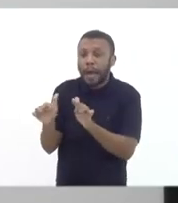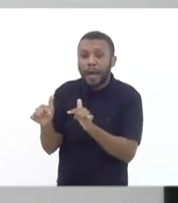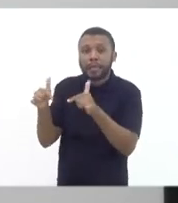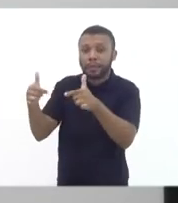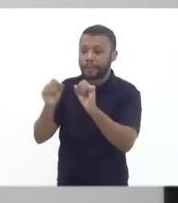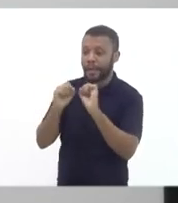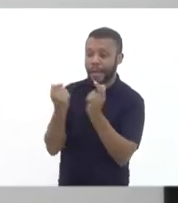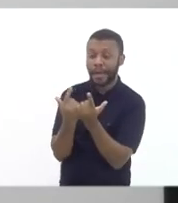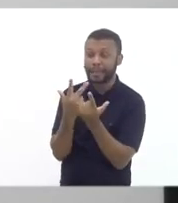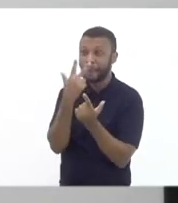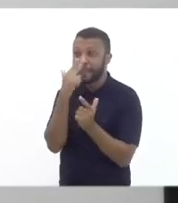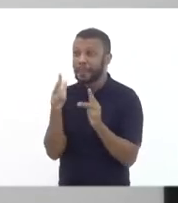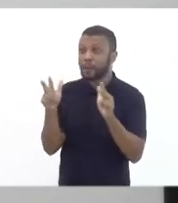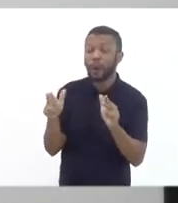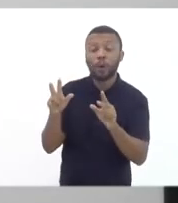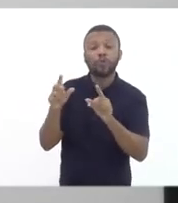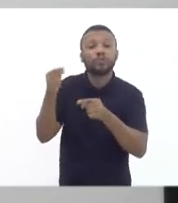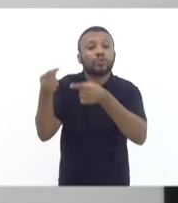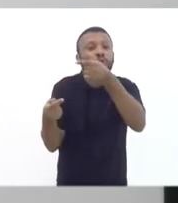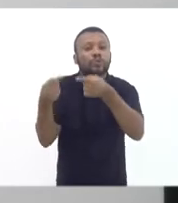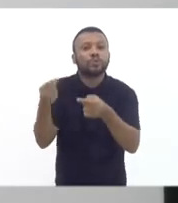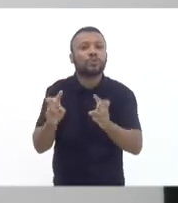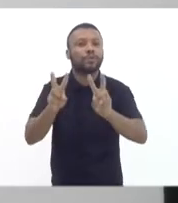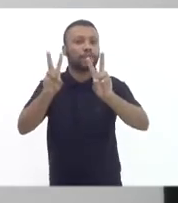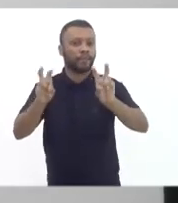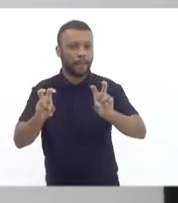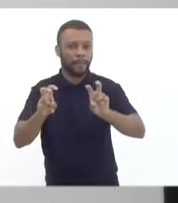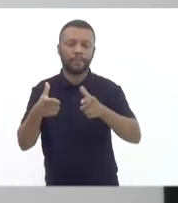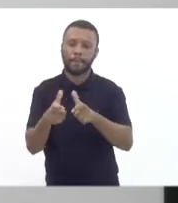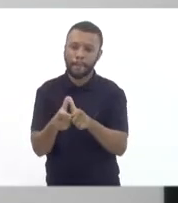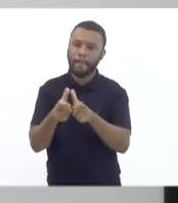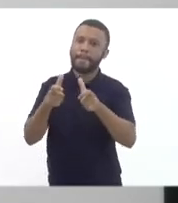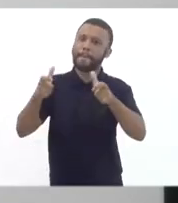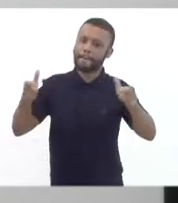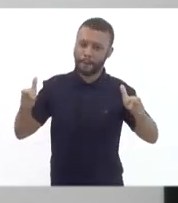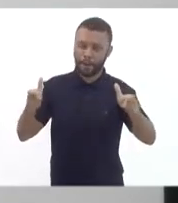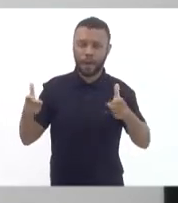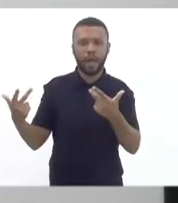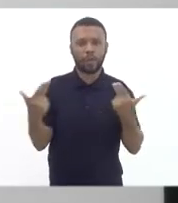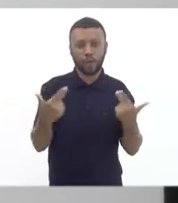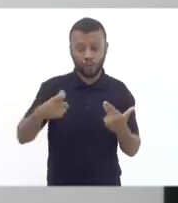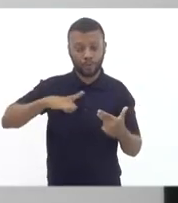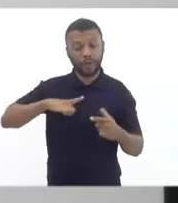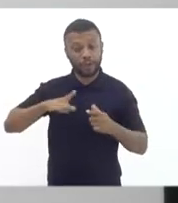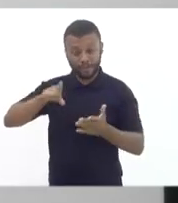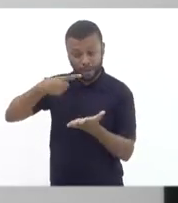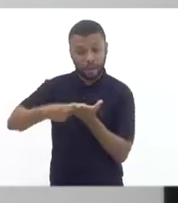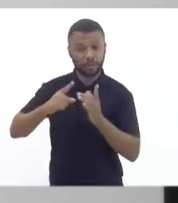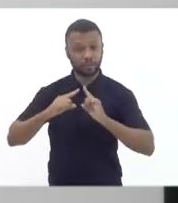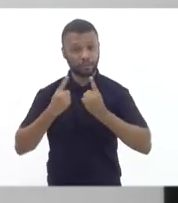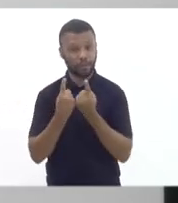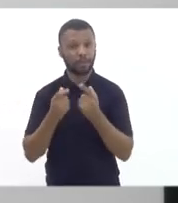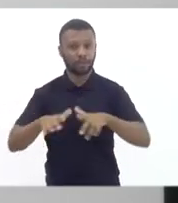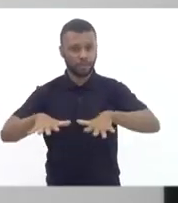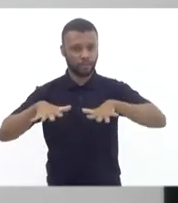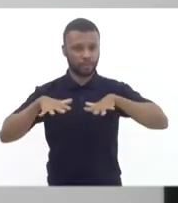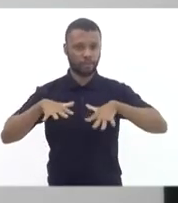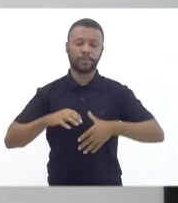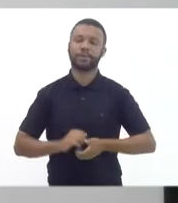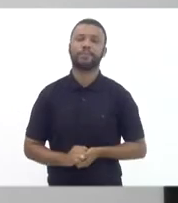de discutir o tema assim, de uma forma mais ampla, como esse, dessa audiência pública. E dizer o